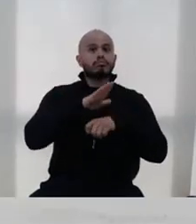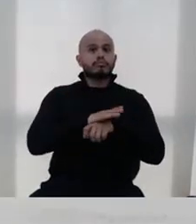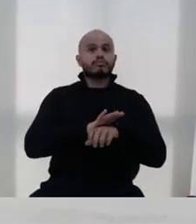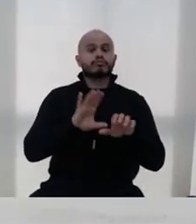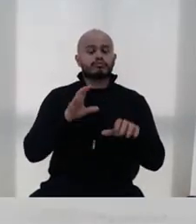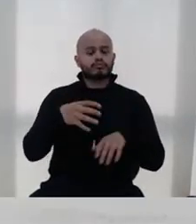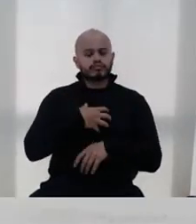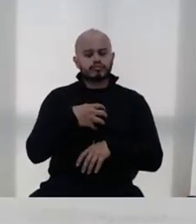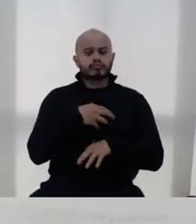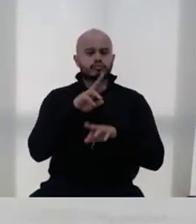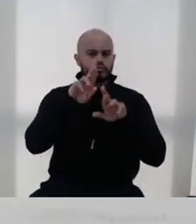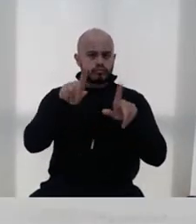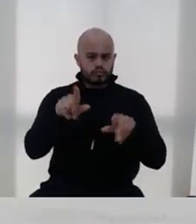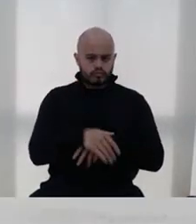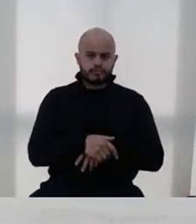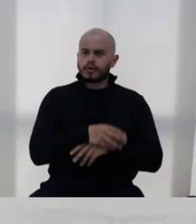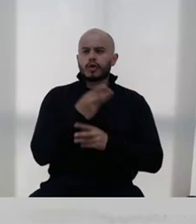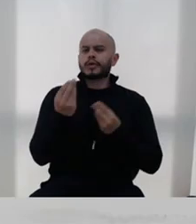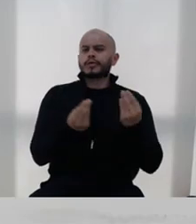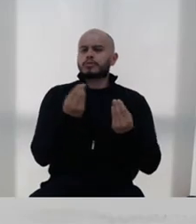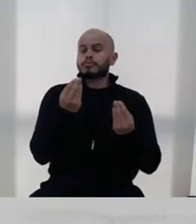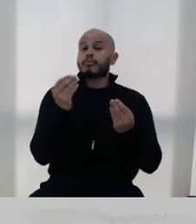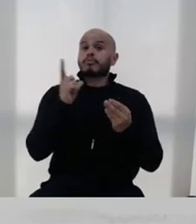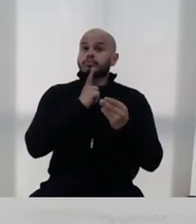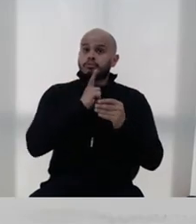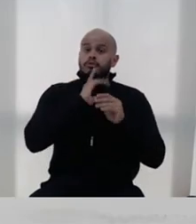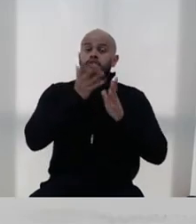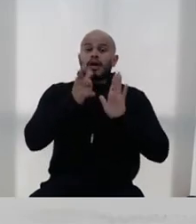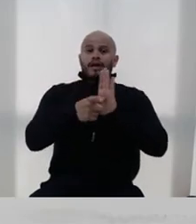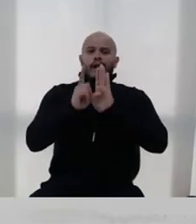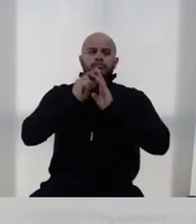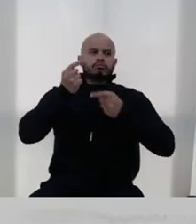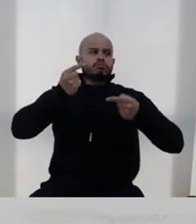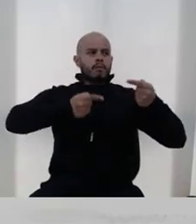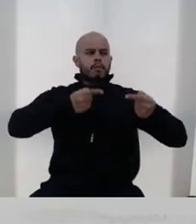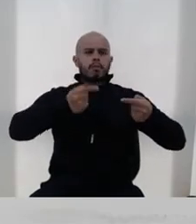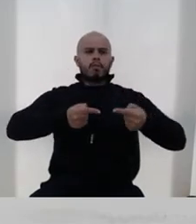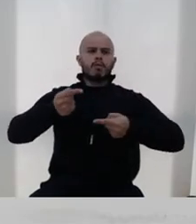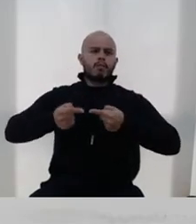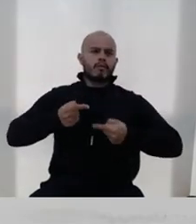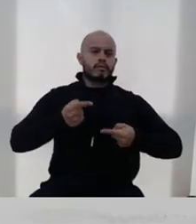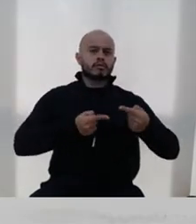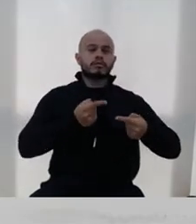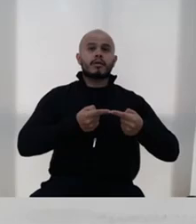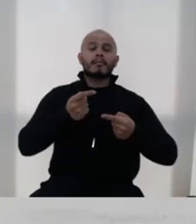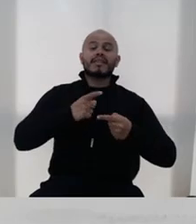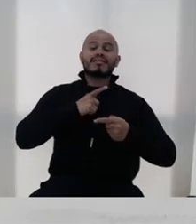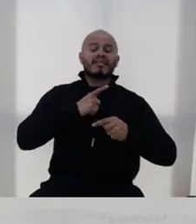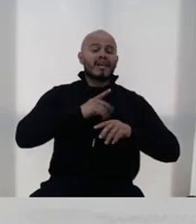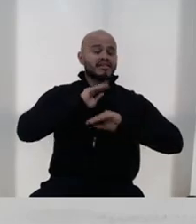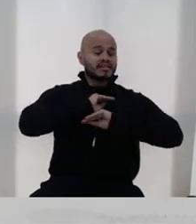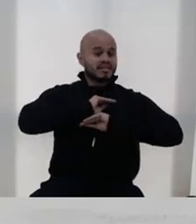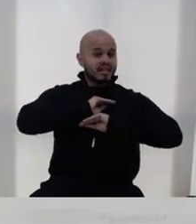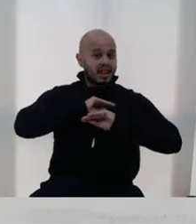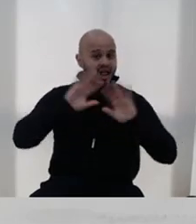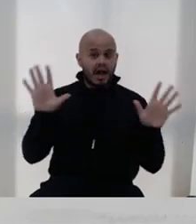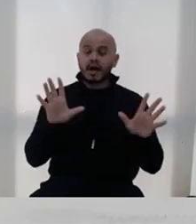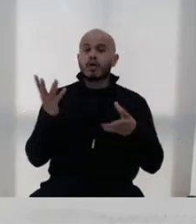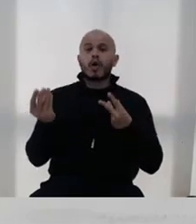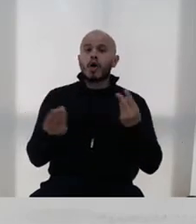forma diferente é trazer aqui ao colegiado, com antecedência, essa discussão, para que fique muito claro a matriz